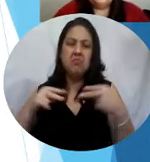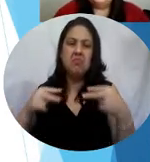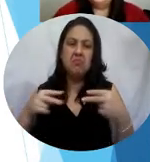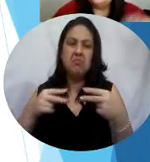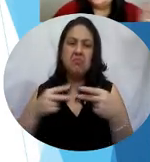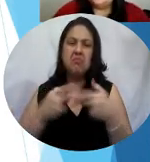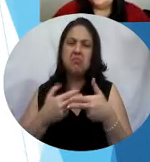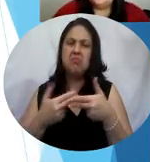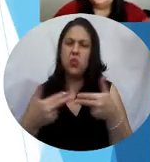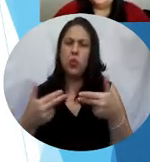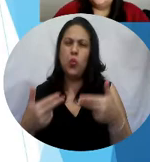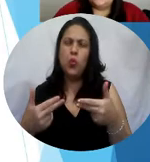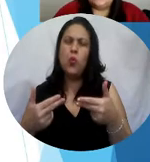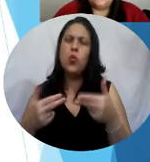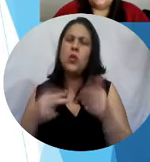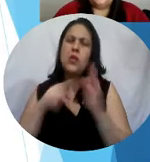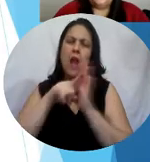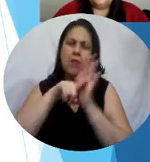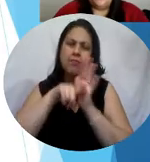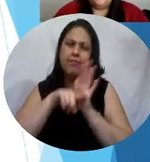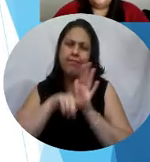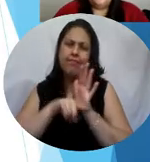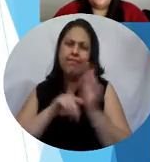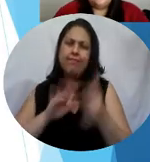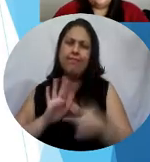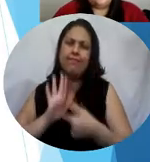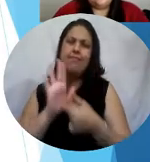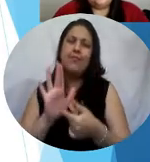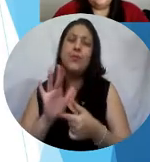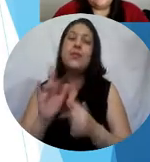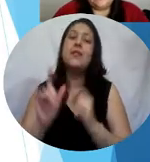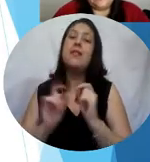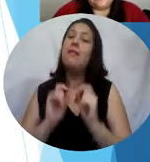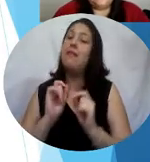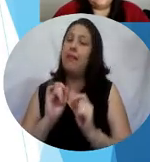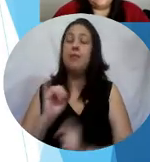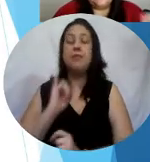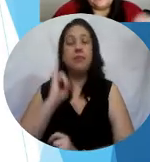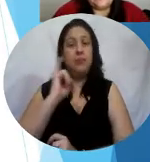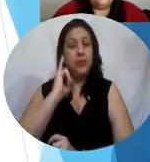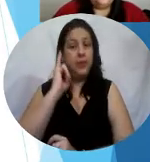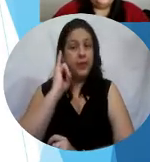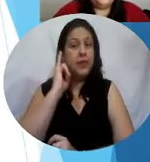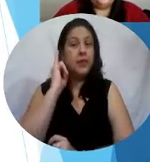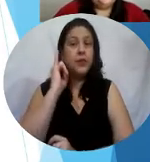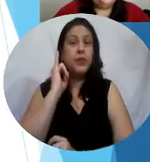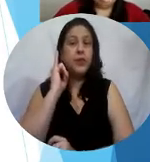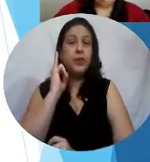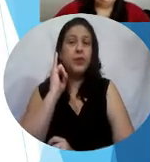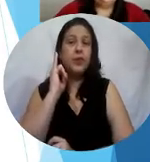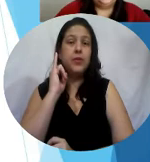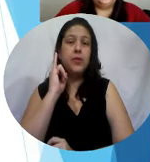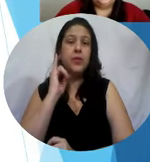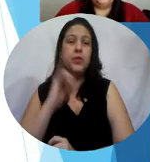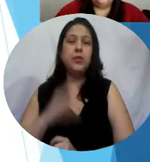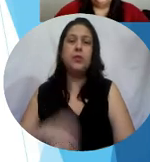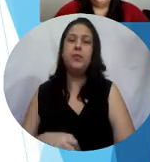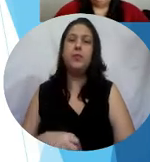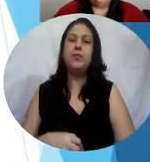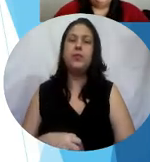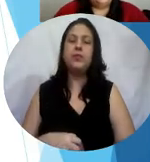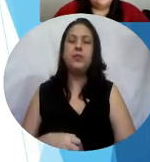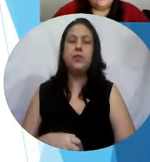Então, as pesquisas hoje, elas nos mostram que a questão genética, ela é um fator muito